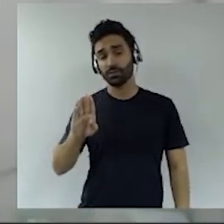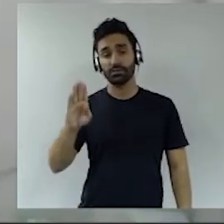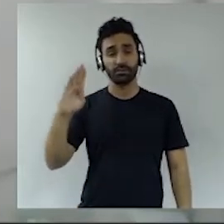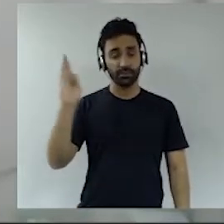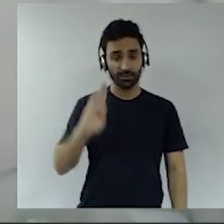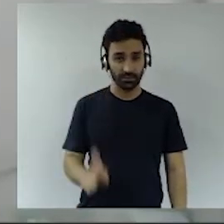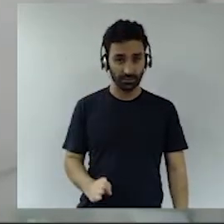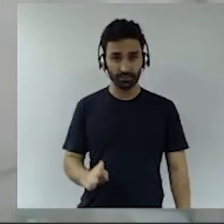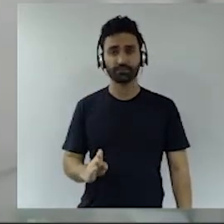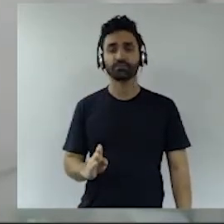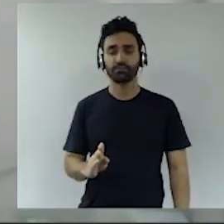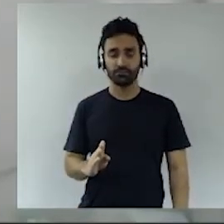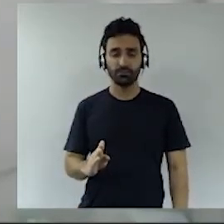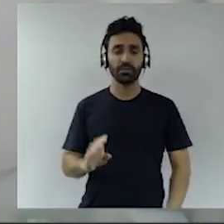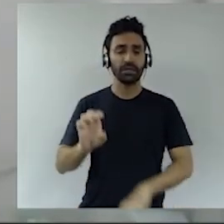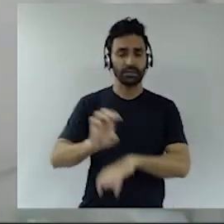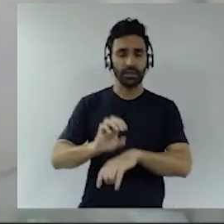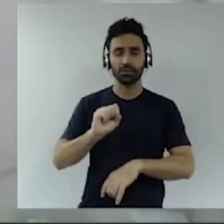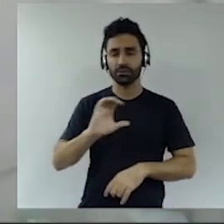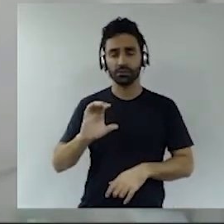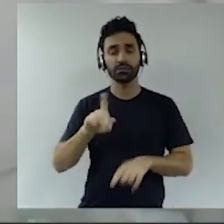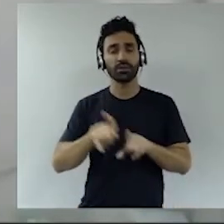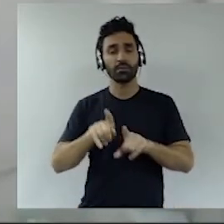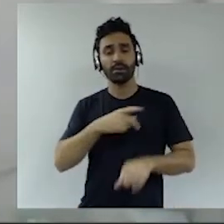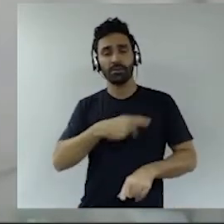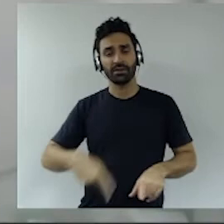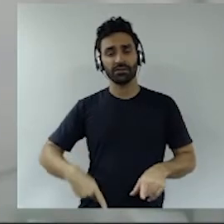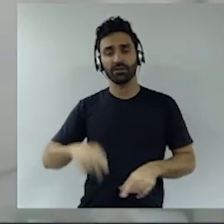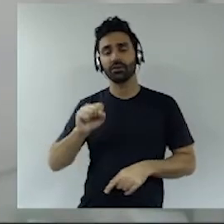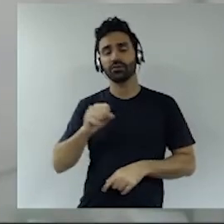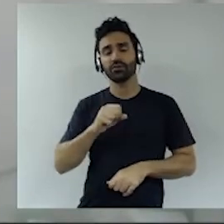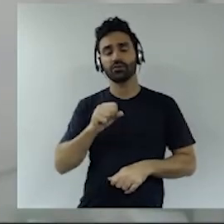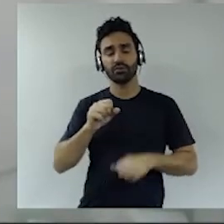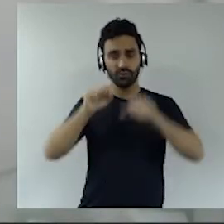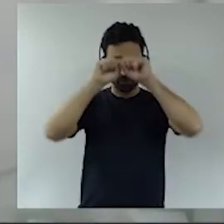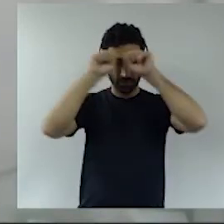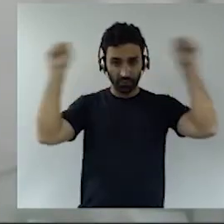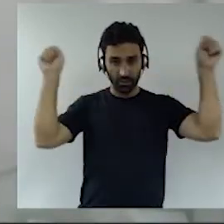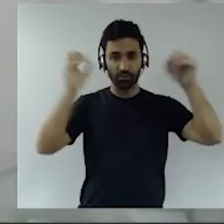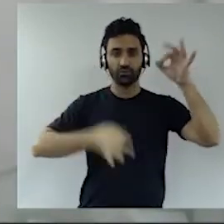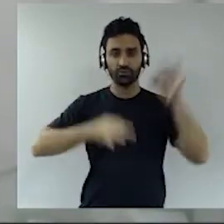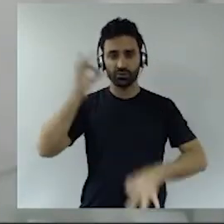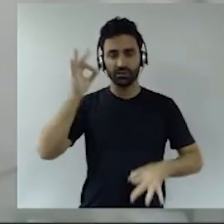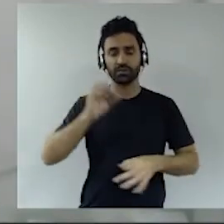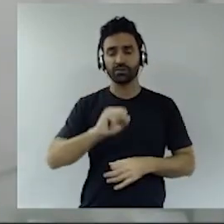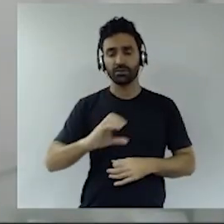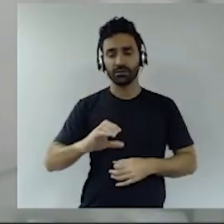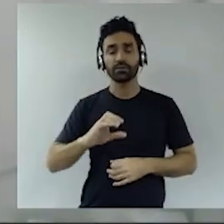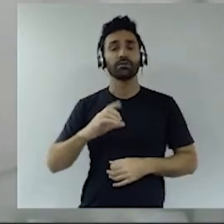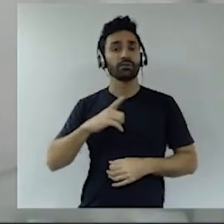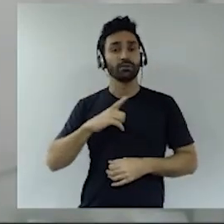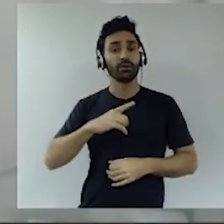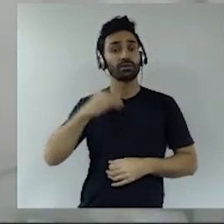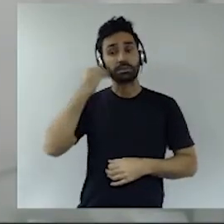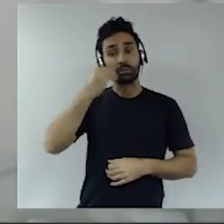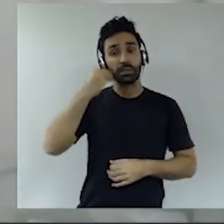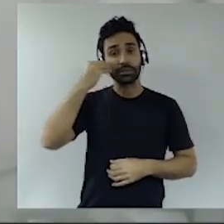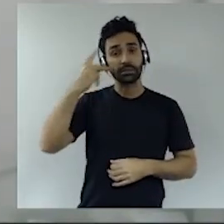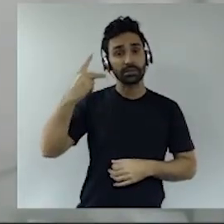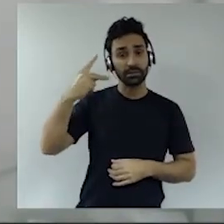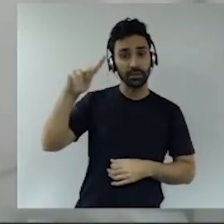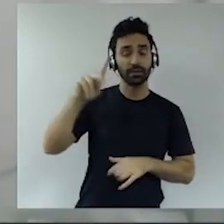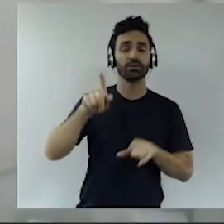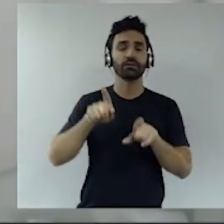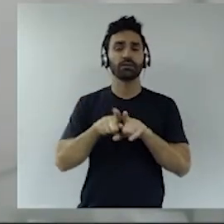Brasil, seccional de Santa Catarina e presidente do Tribunal de Justiça catarinense, traz a sua experiência e